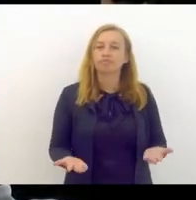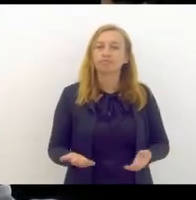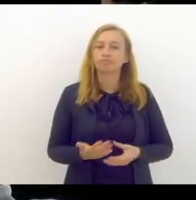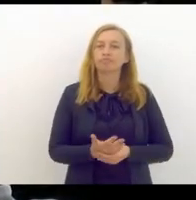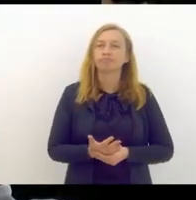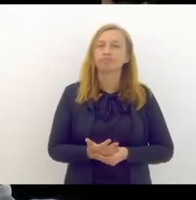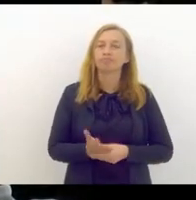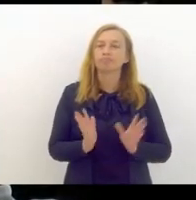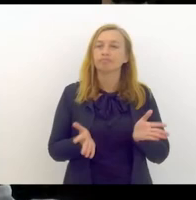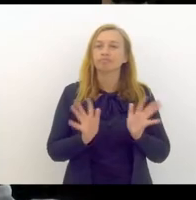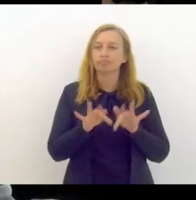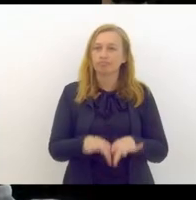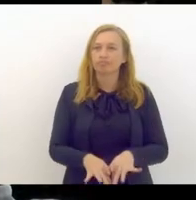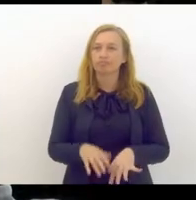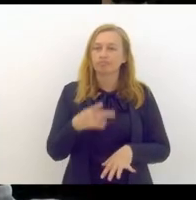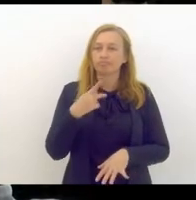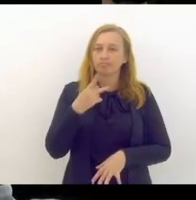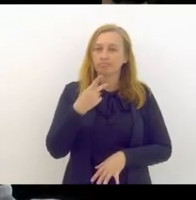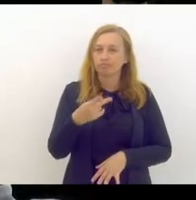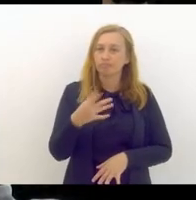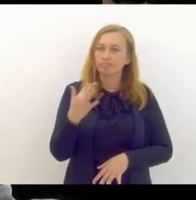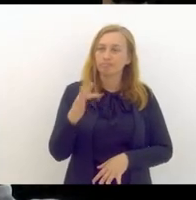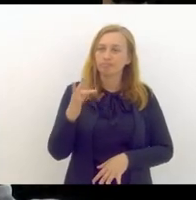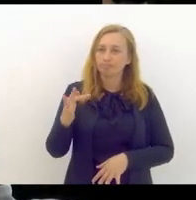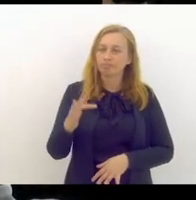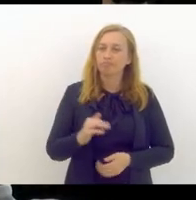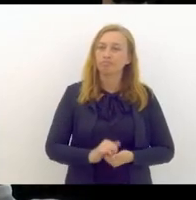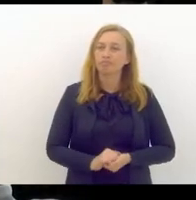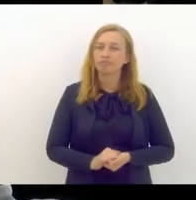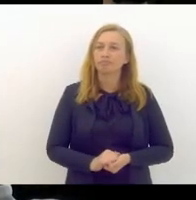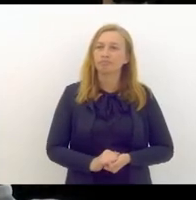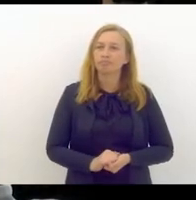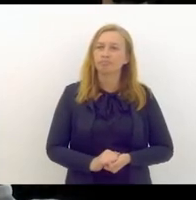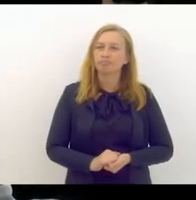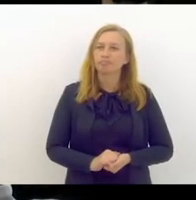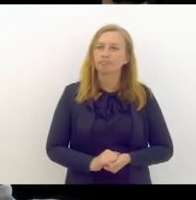agora aqui para encerrar, breves intervenções dos nossos queridos